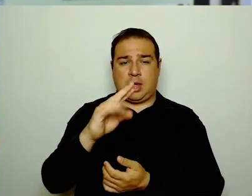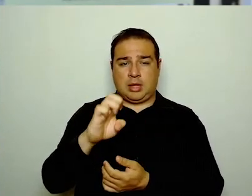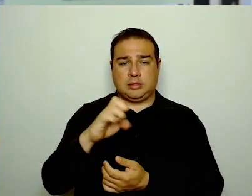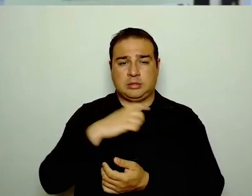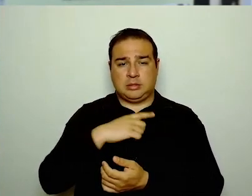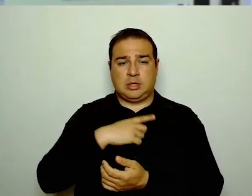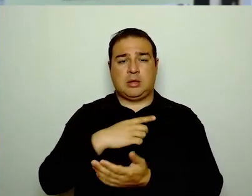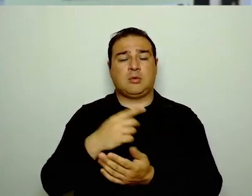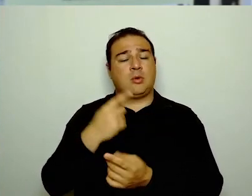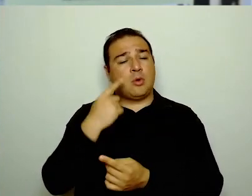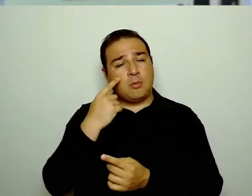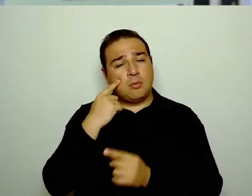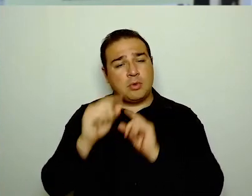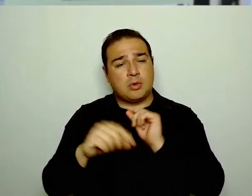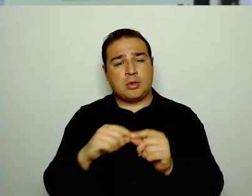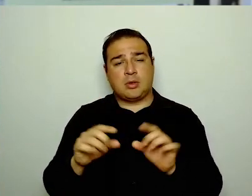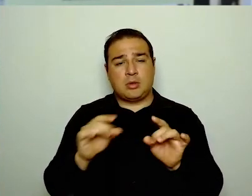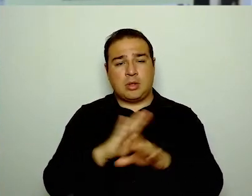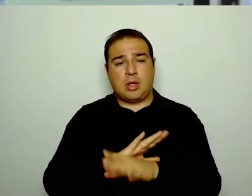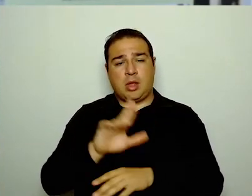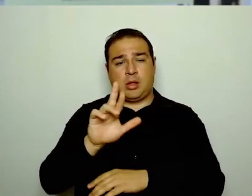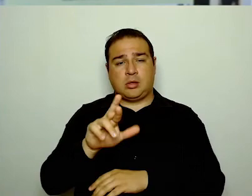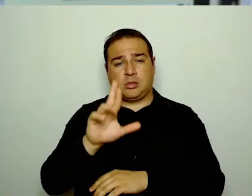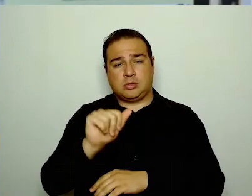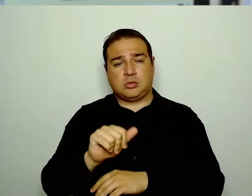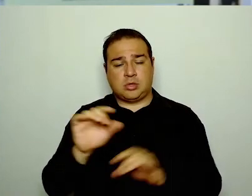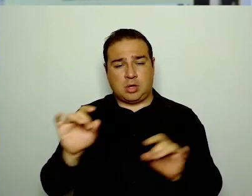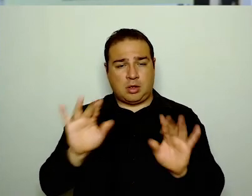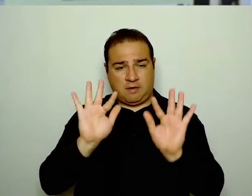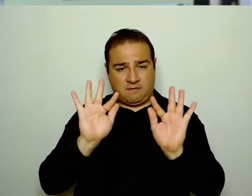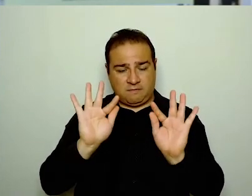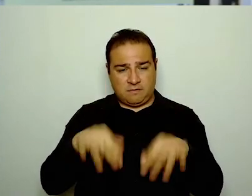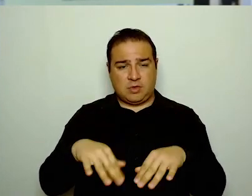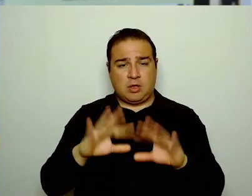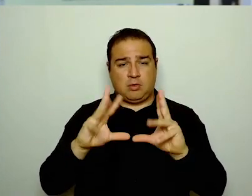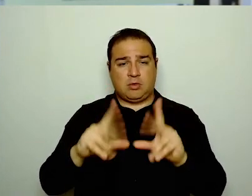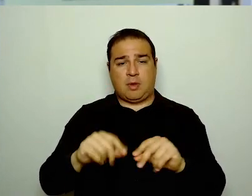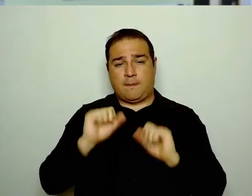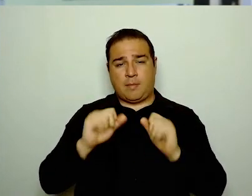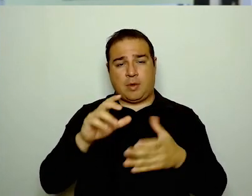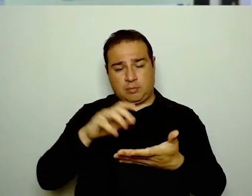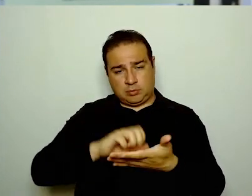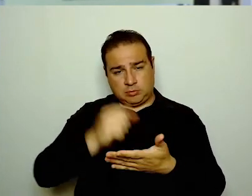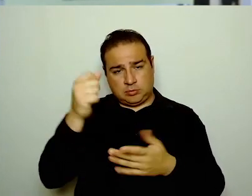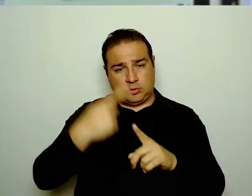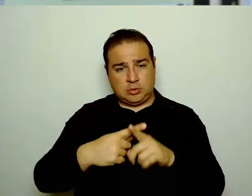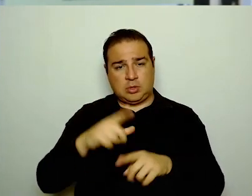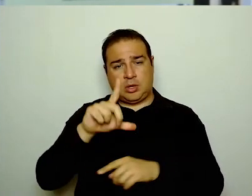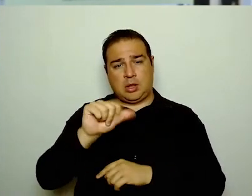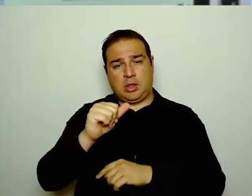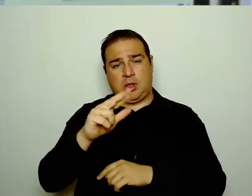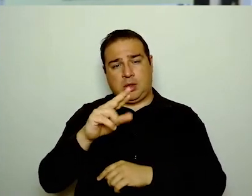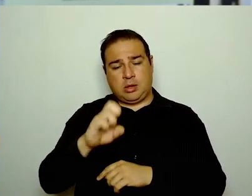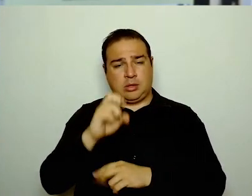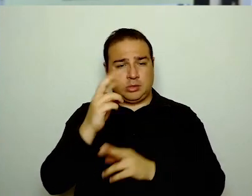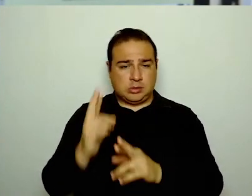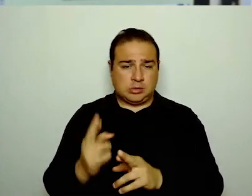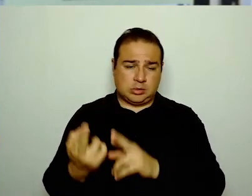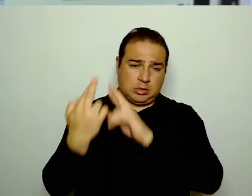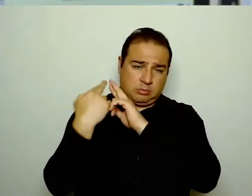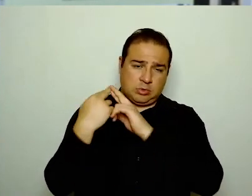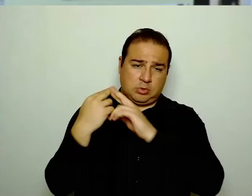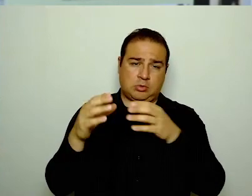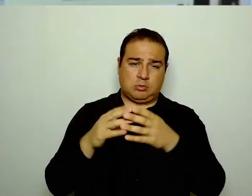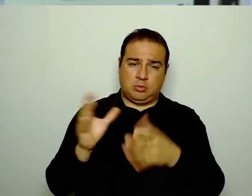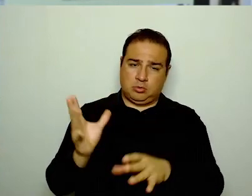esse outro lacre, e onde tem a observação que a urna estaria fechada e que só quem poderia abrir esse lacre